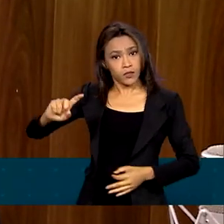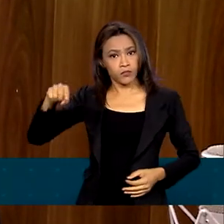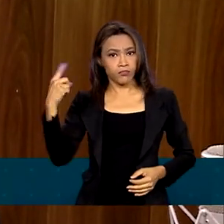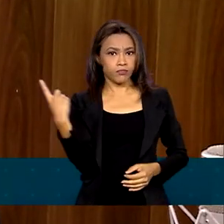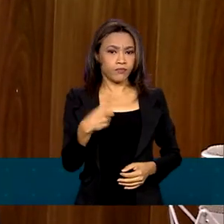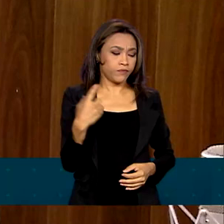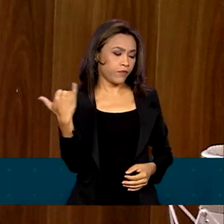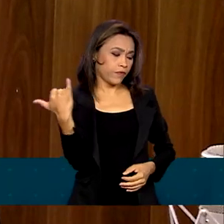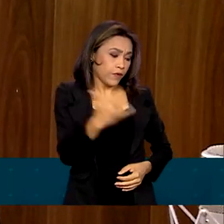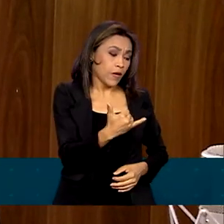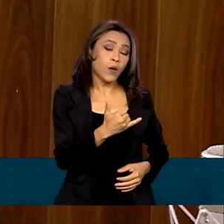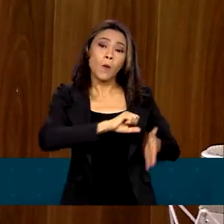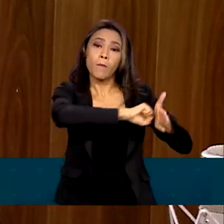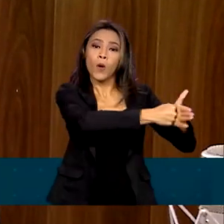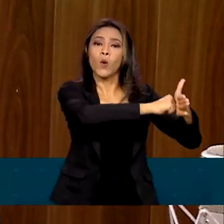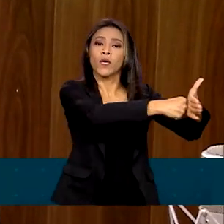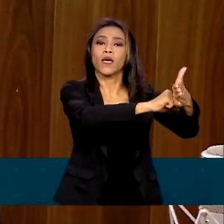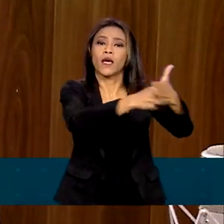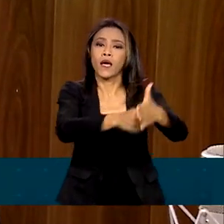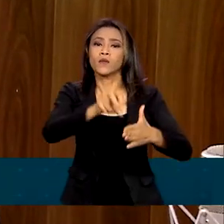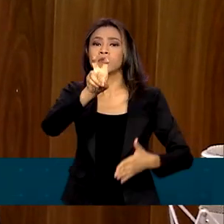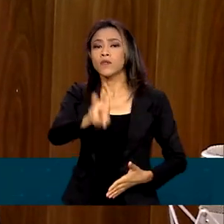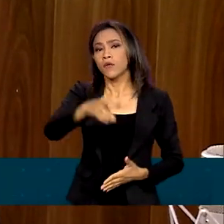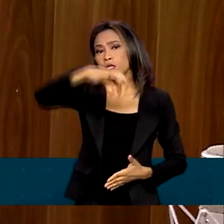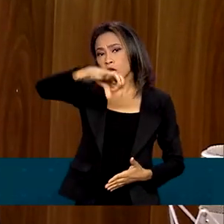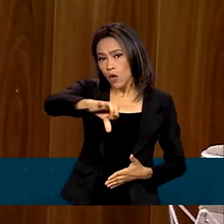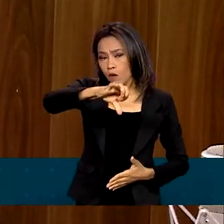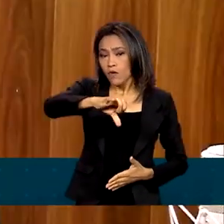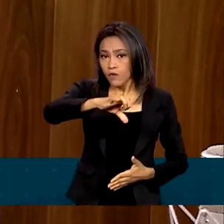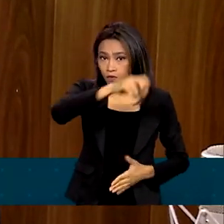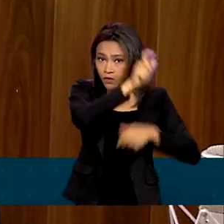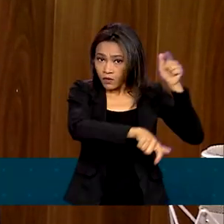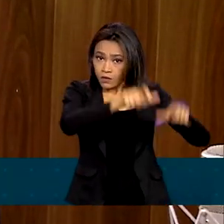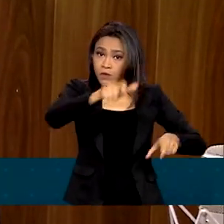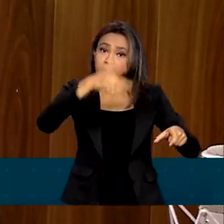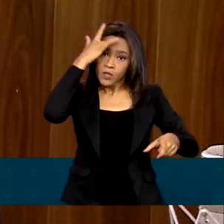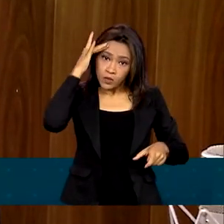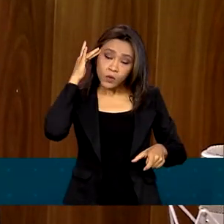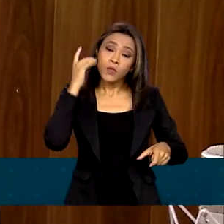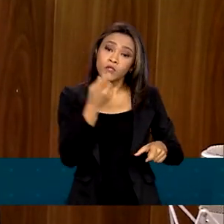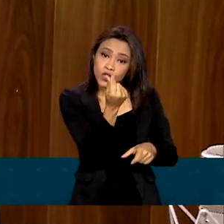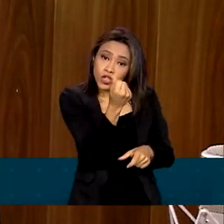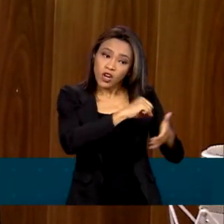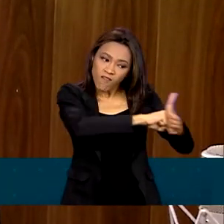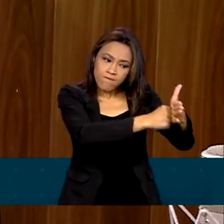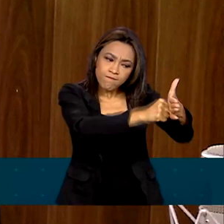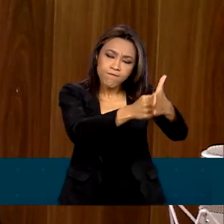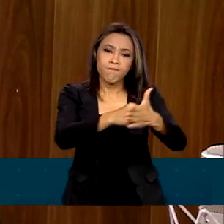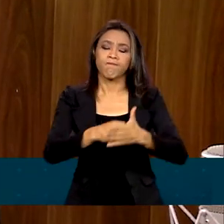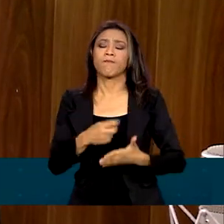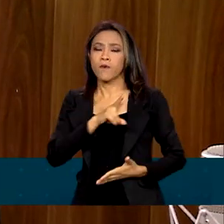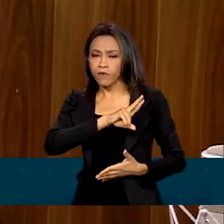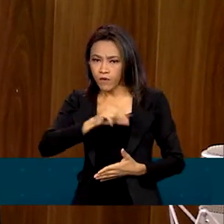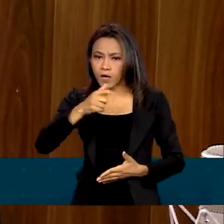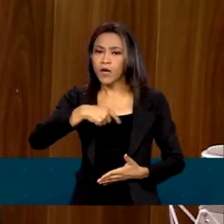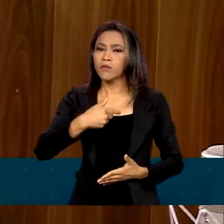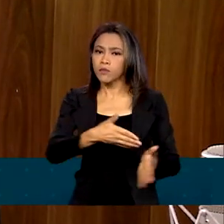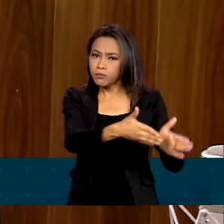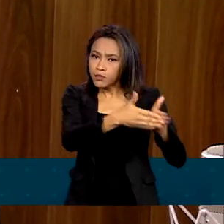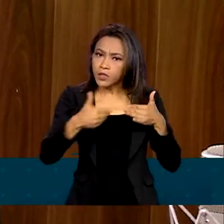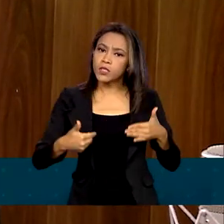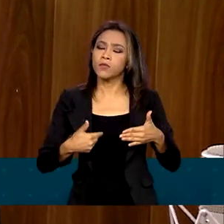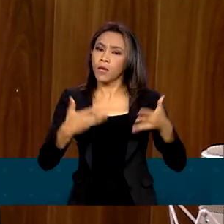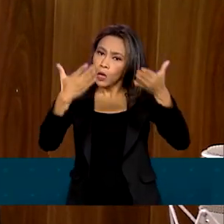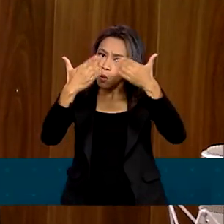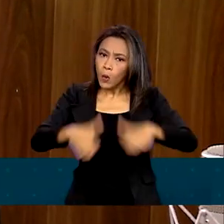o bloqueio dos bens dos primeiros 59 agentes nós iremos pedir o dano moral coletivo porque os atos